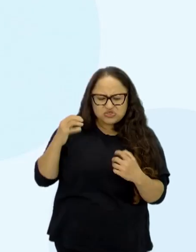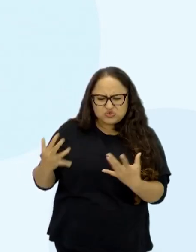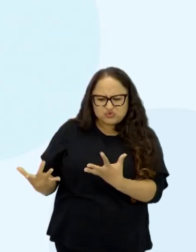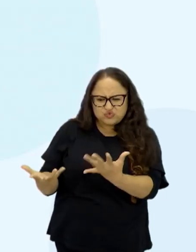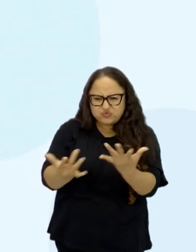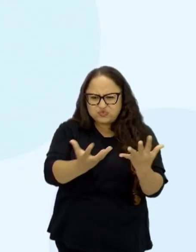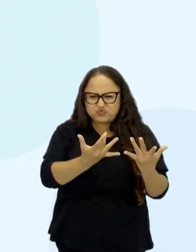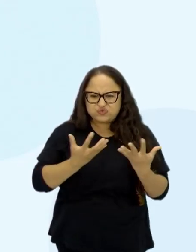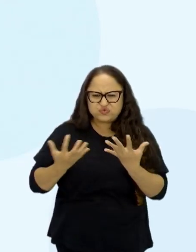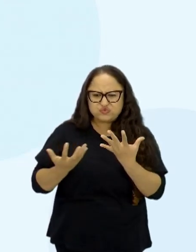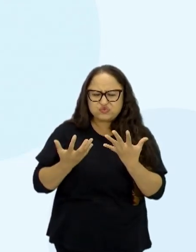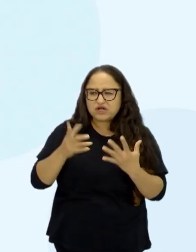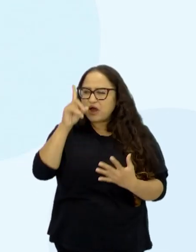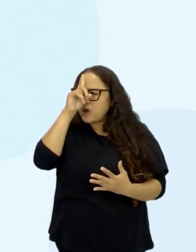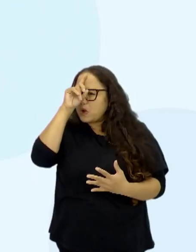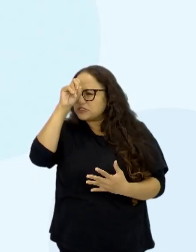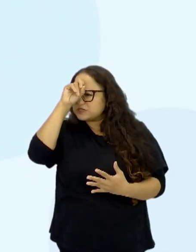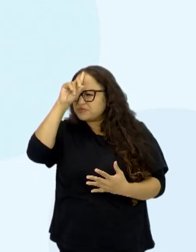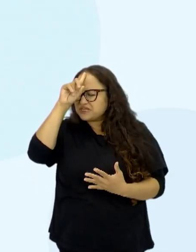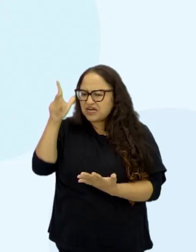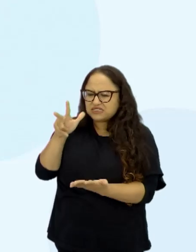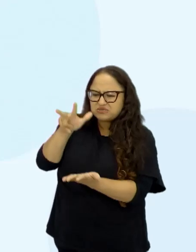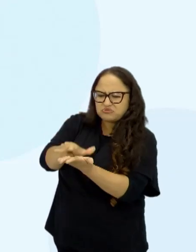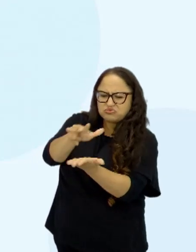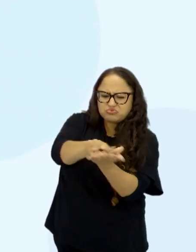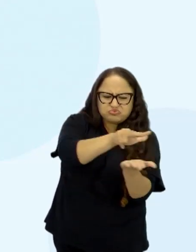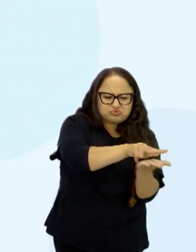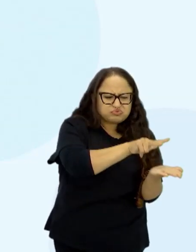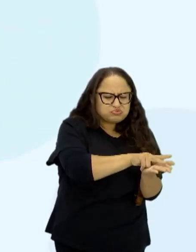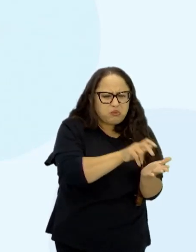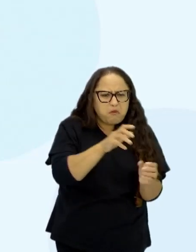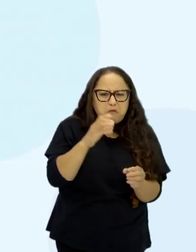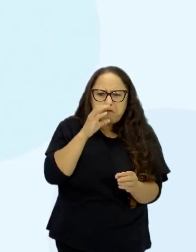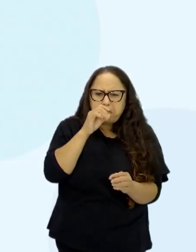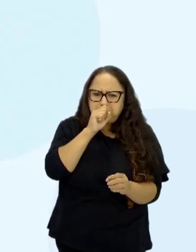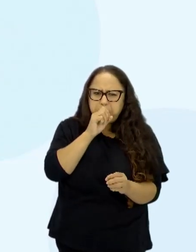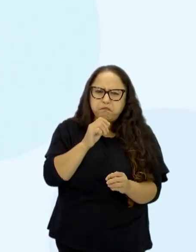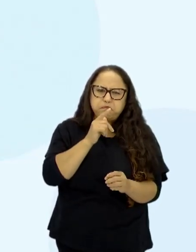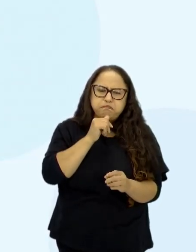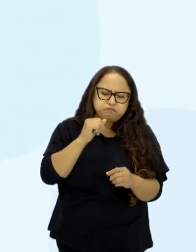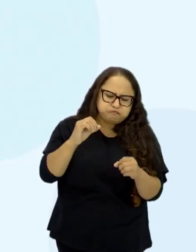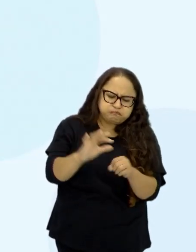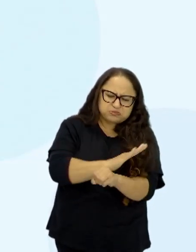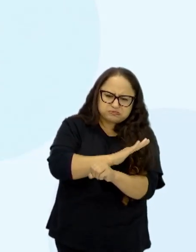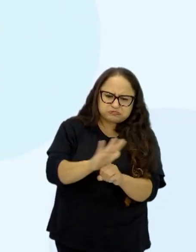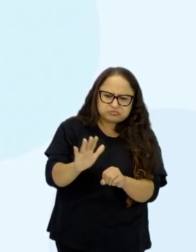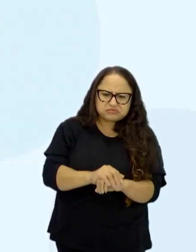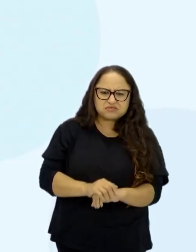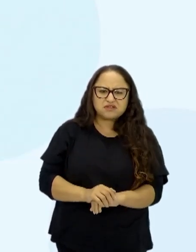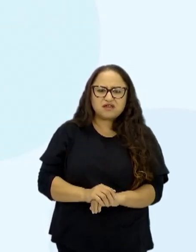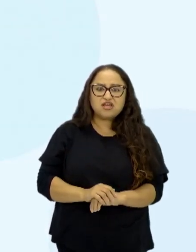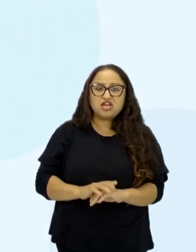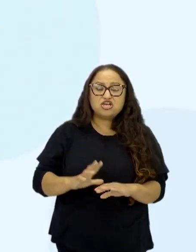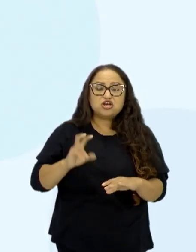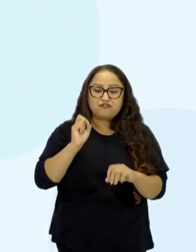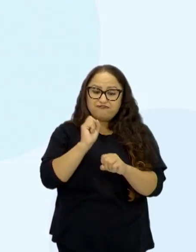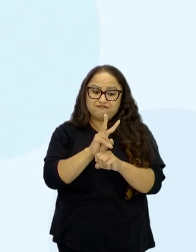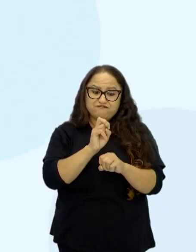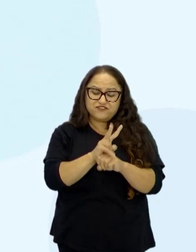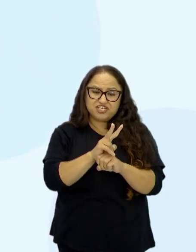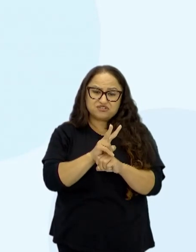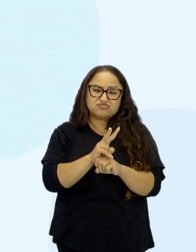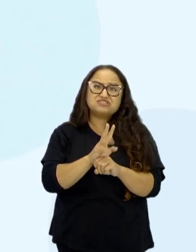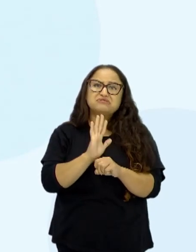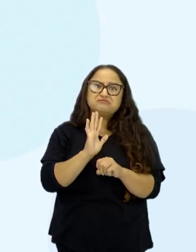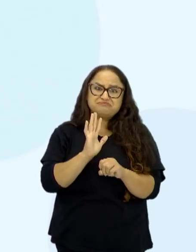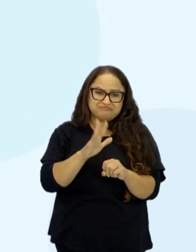Leitos de UTI lotados, Covid. Novas variantes cada vez mais letais. Aí deixa o personagem do